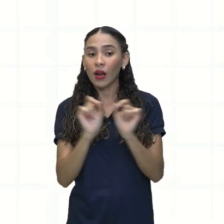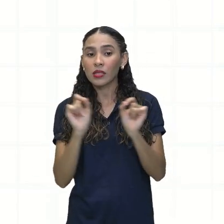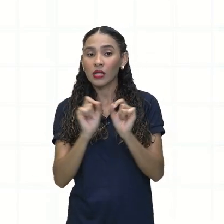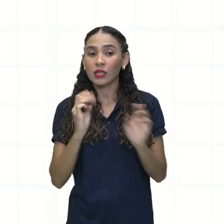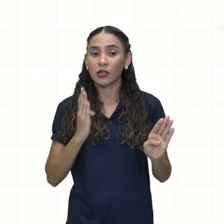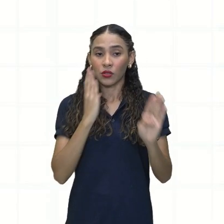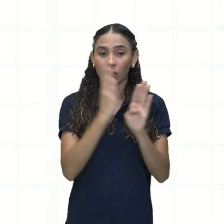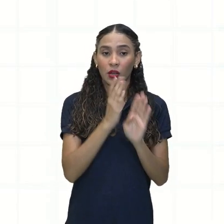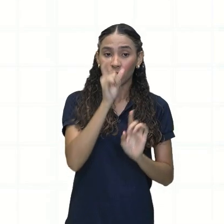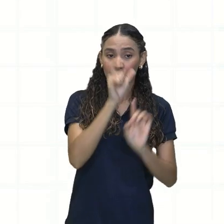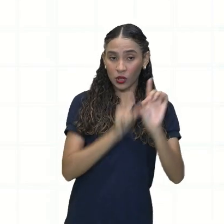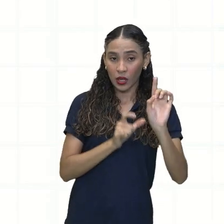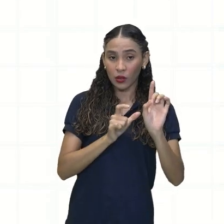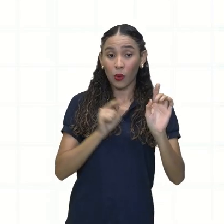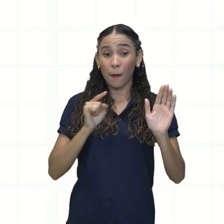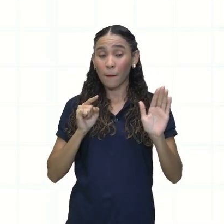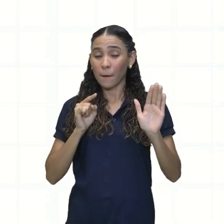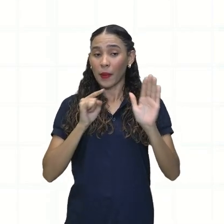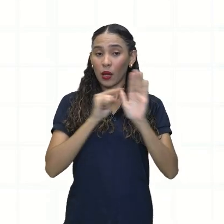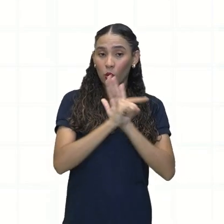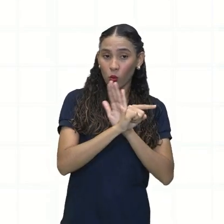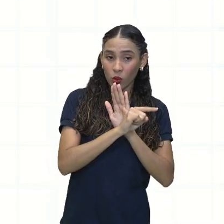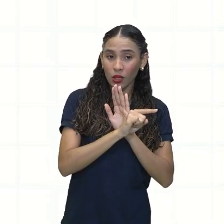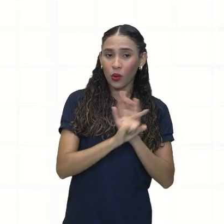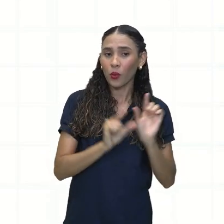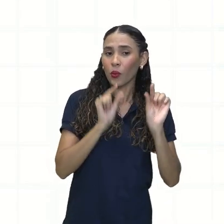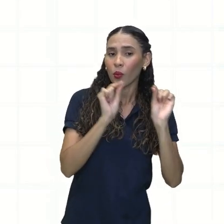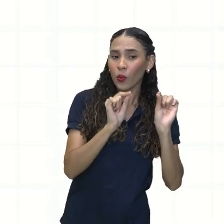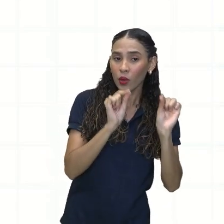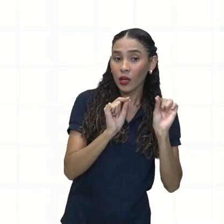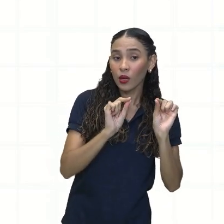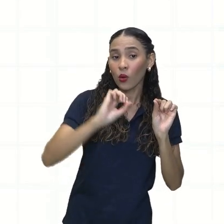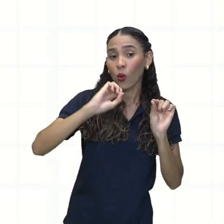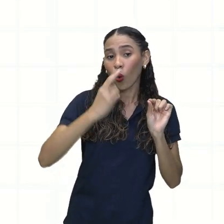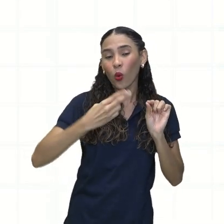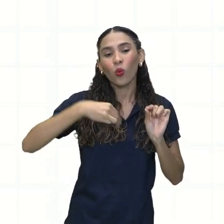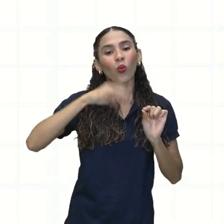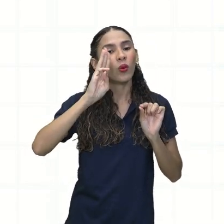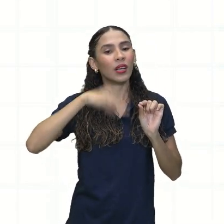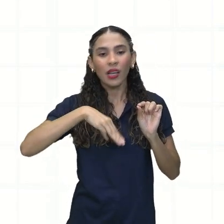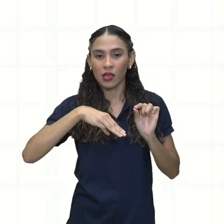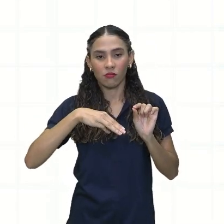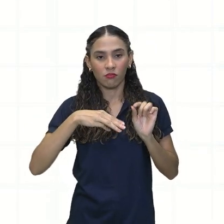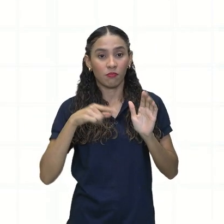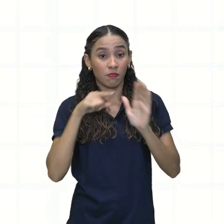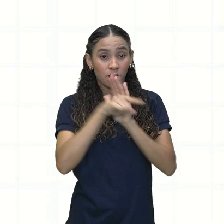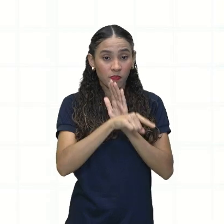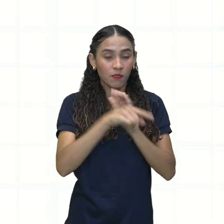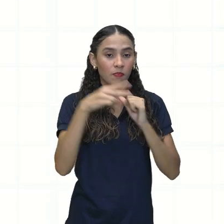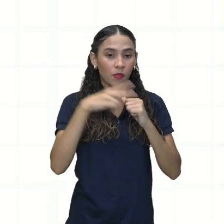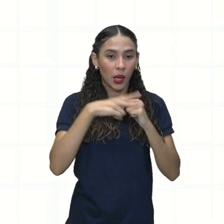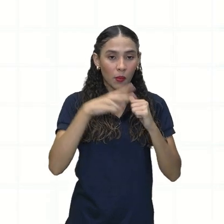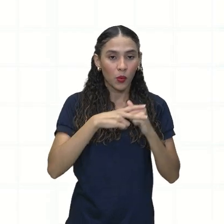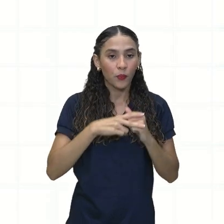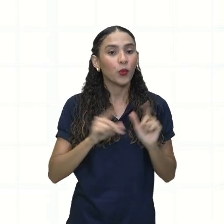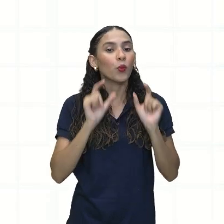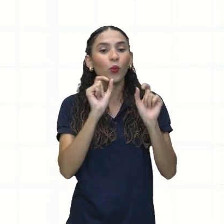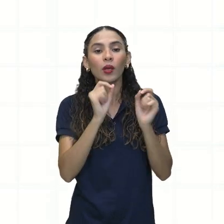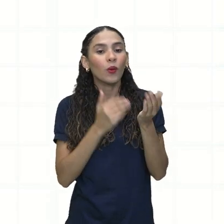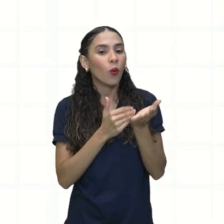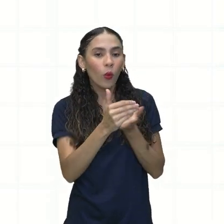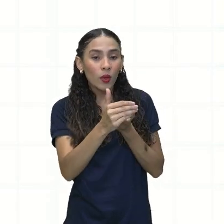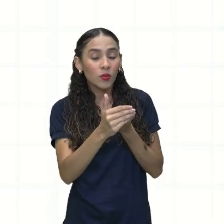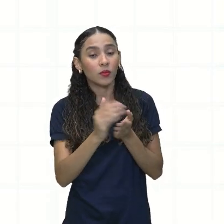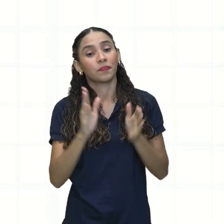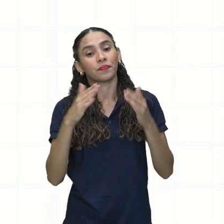sujeito, eu pergunto o que ou quem para o verbo dessa oração. Então, o que começou?